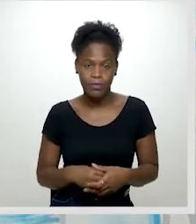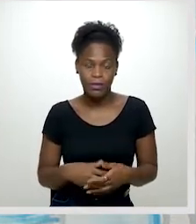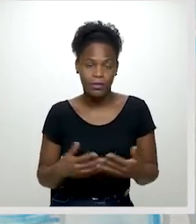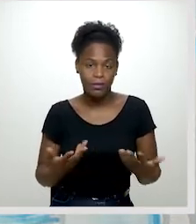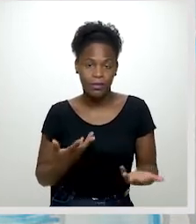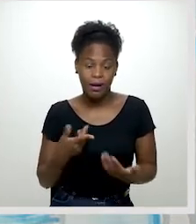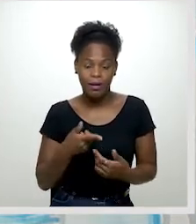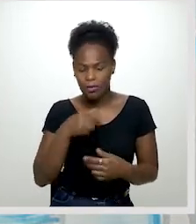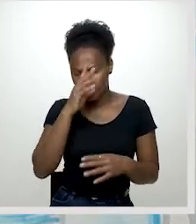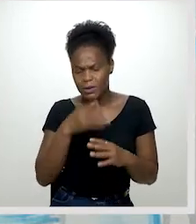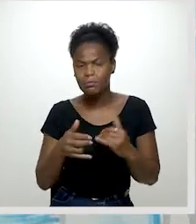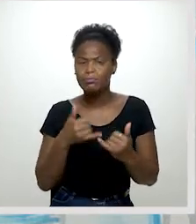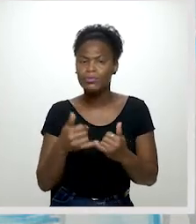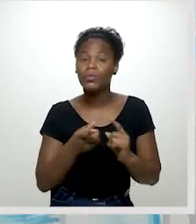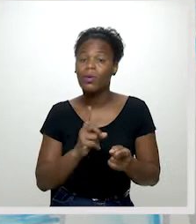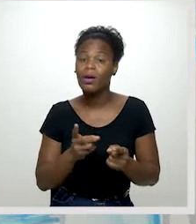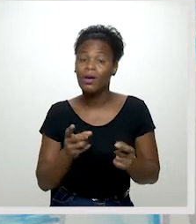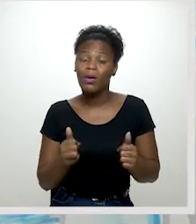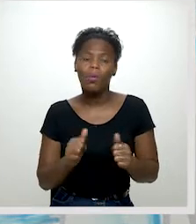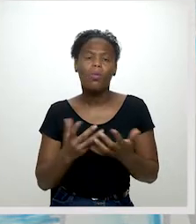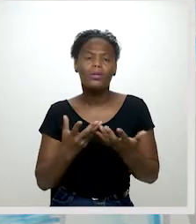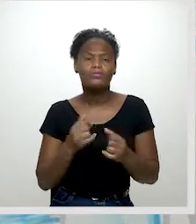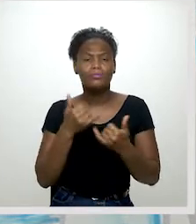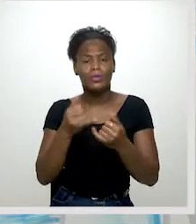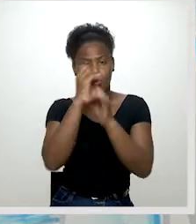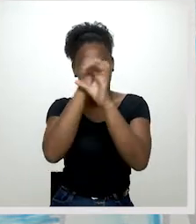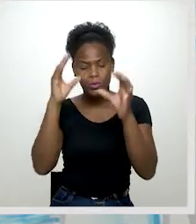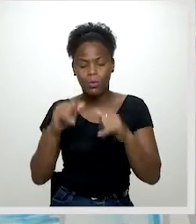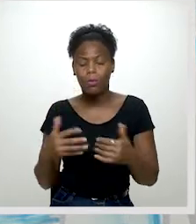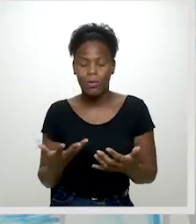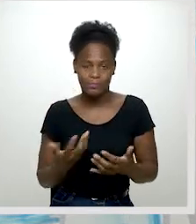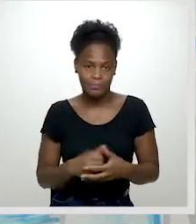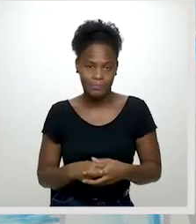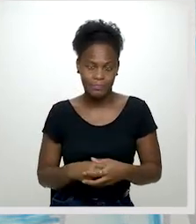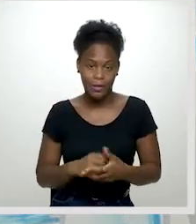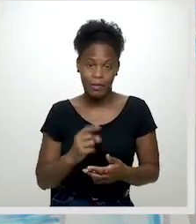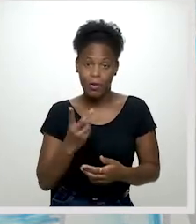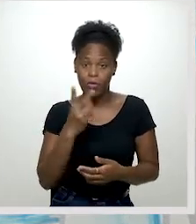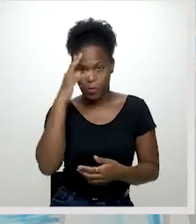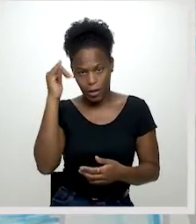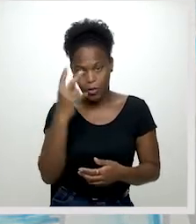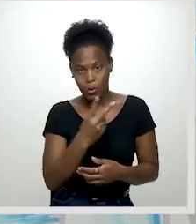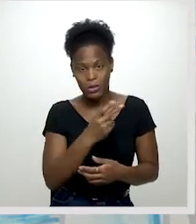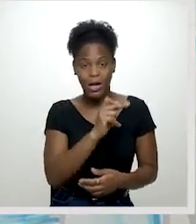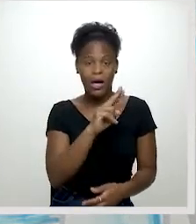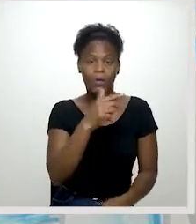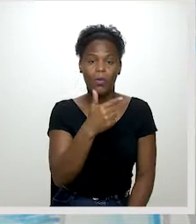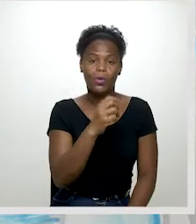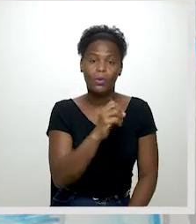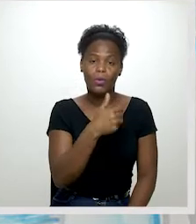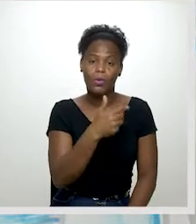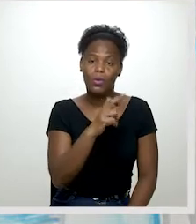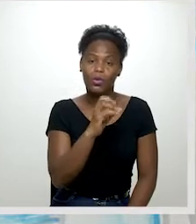Então, o que aconteceu? Quais foram as conclusões tiradas por essas duas ideias,